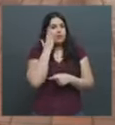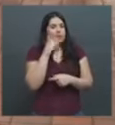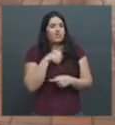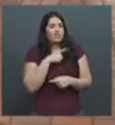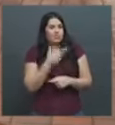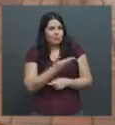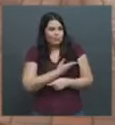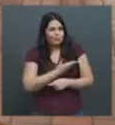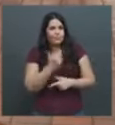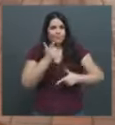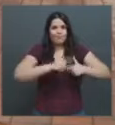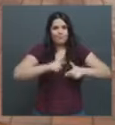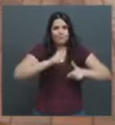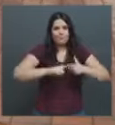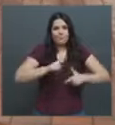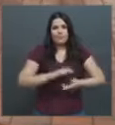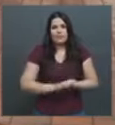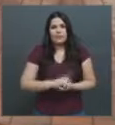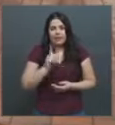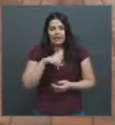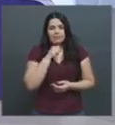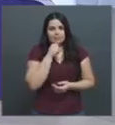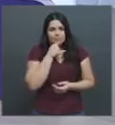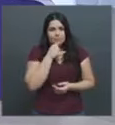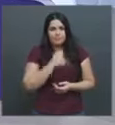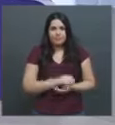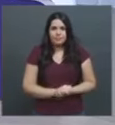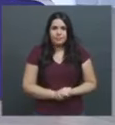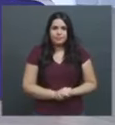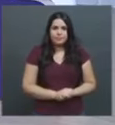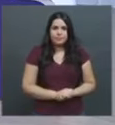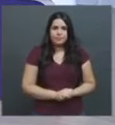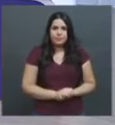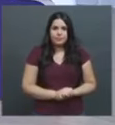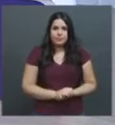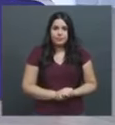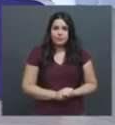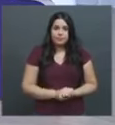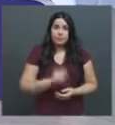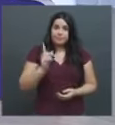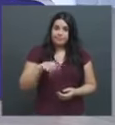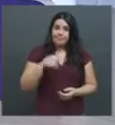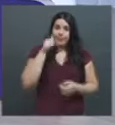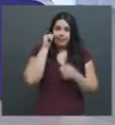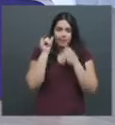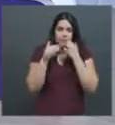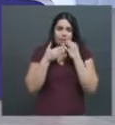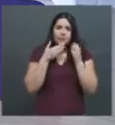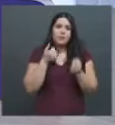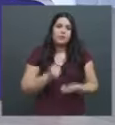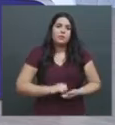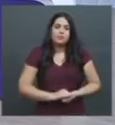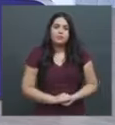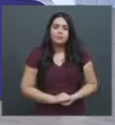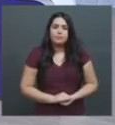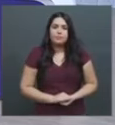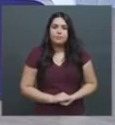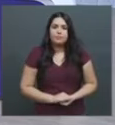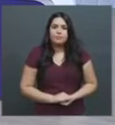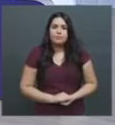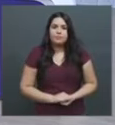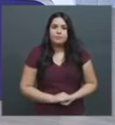amigos com um problema e é triste. É isso aí, prevenção é o melhor remédio, né, doutor?